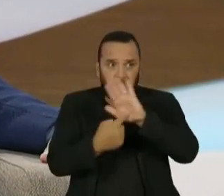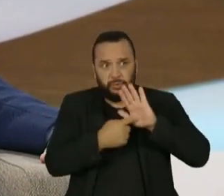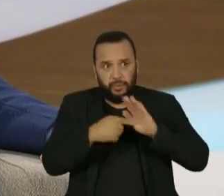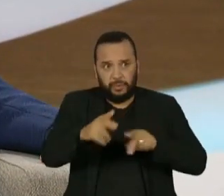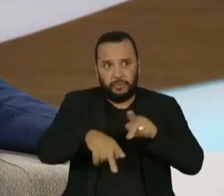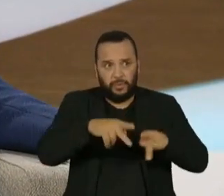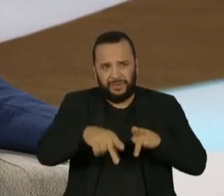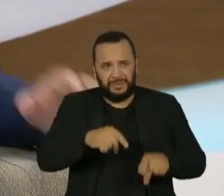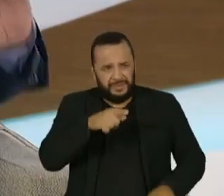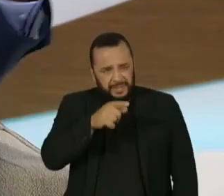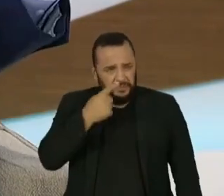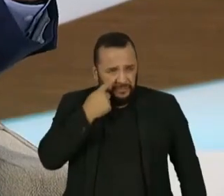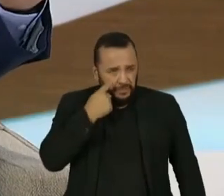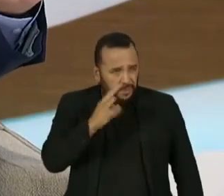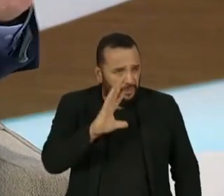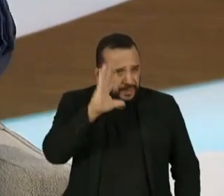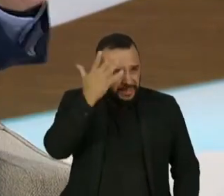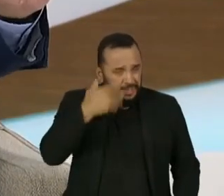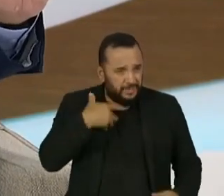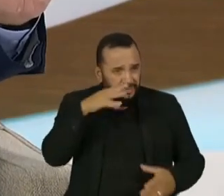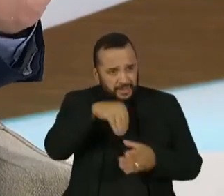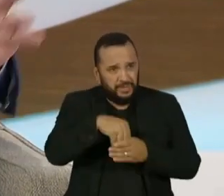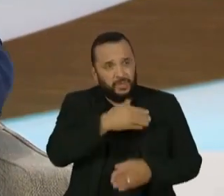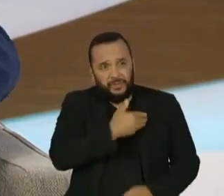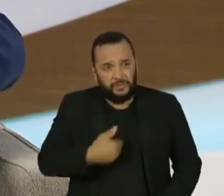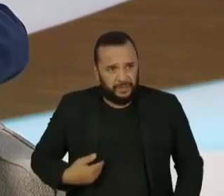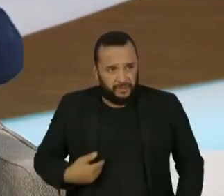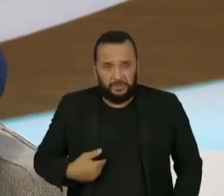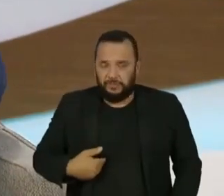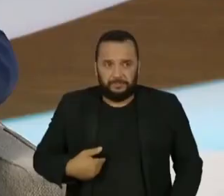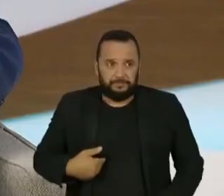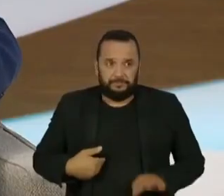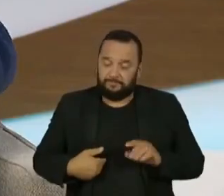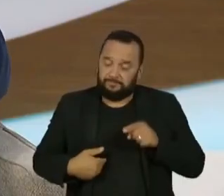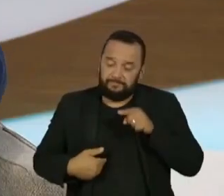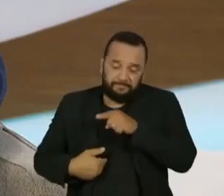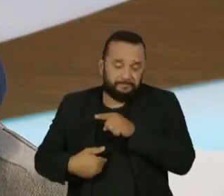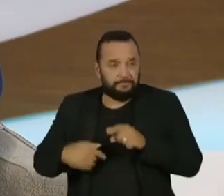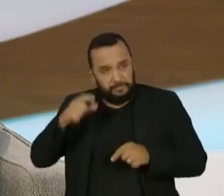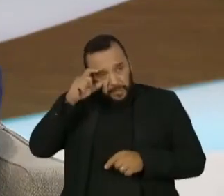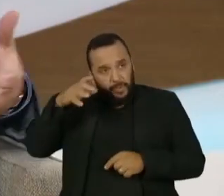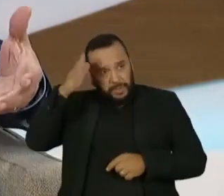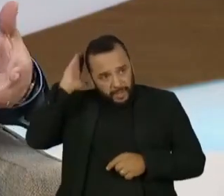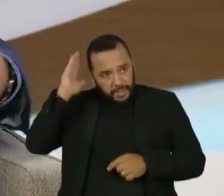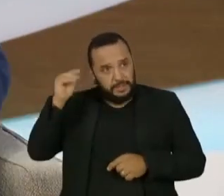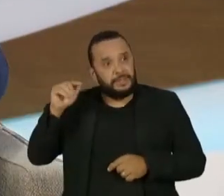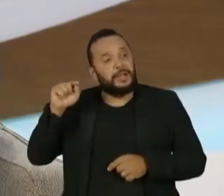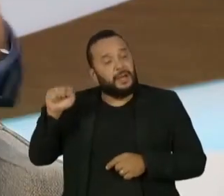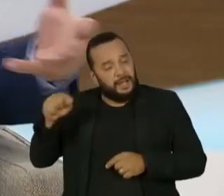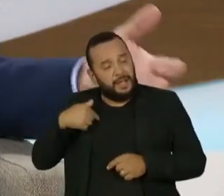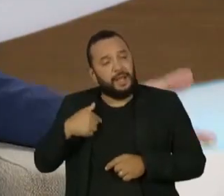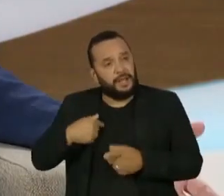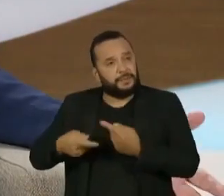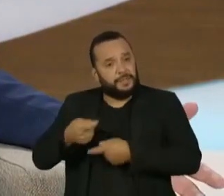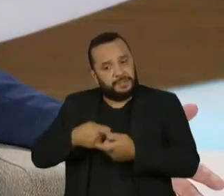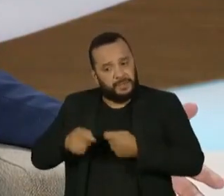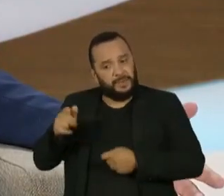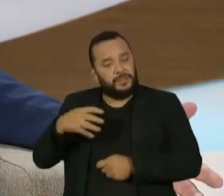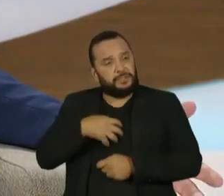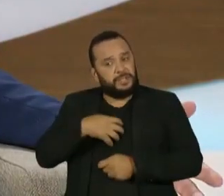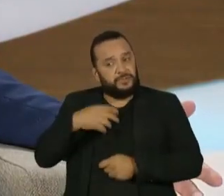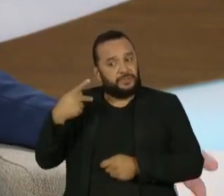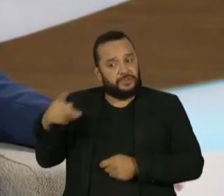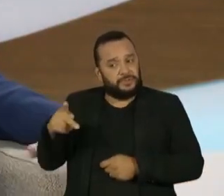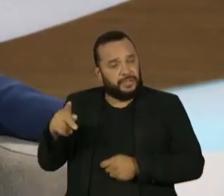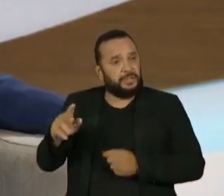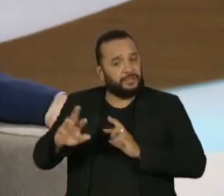aconteceu internamente no governo. Você ouvia do ministro Paulo Guedes, que é um cara excelente, é um grande administrador, mas é mercurial. Ele tinha um temperamento diferente do